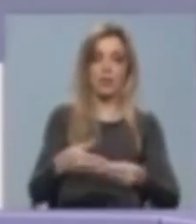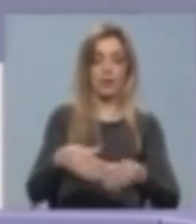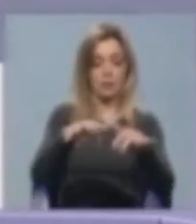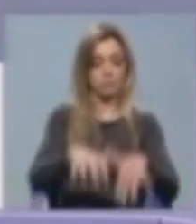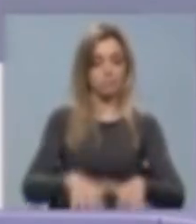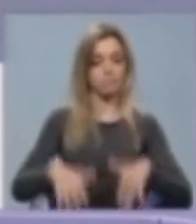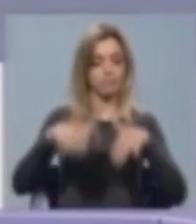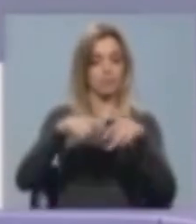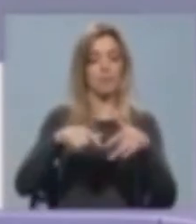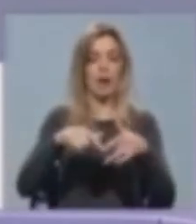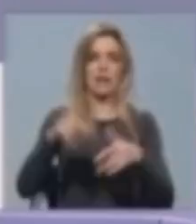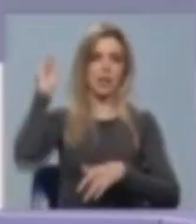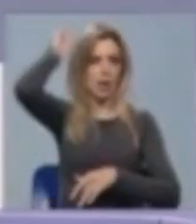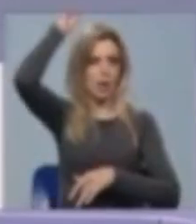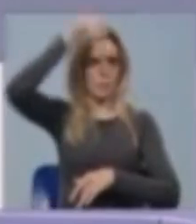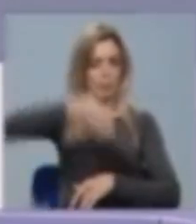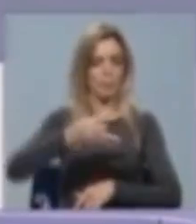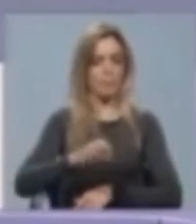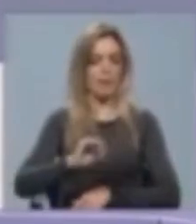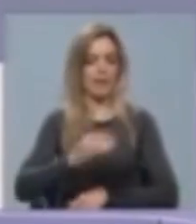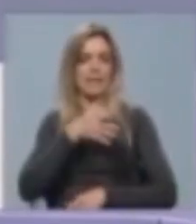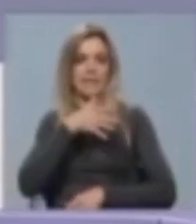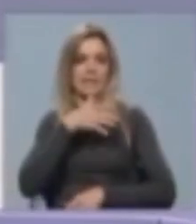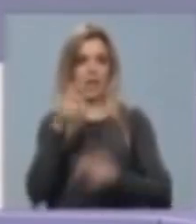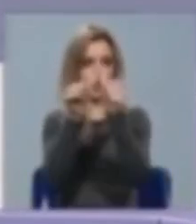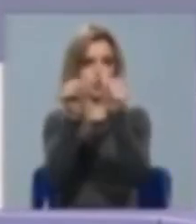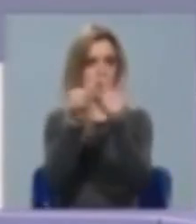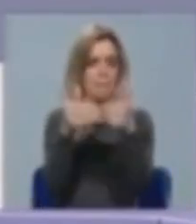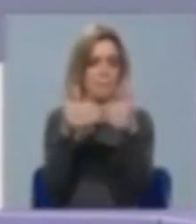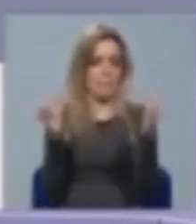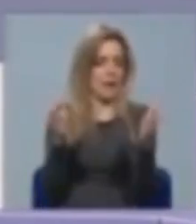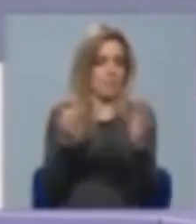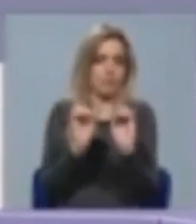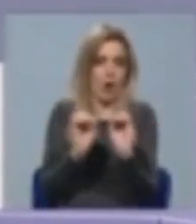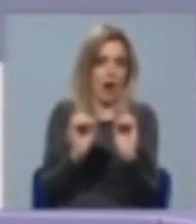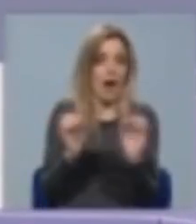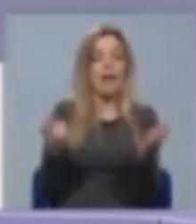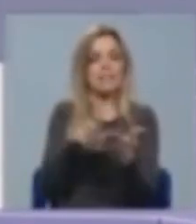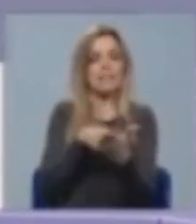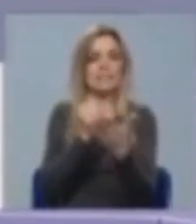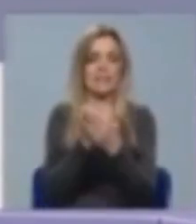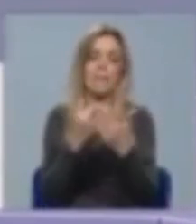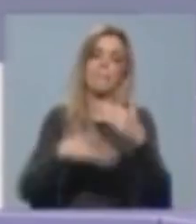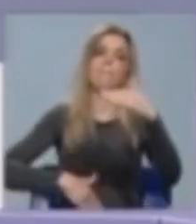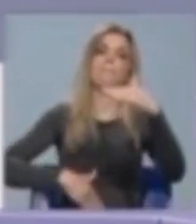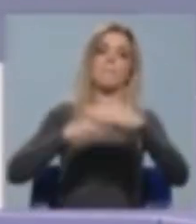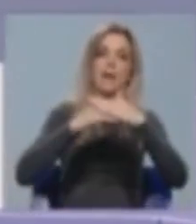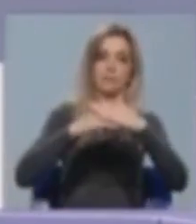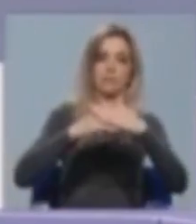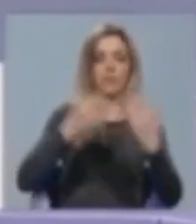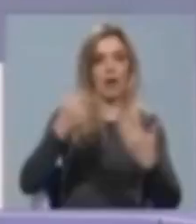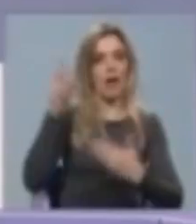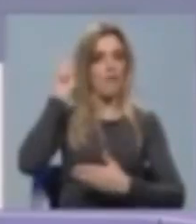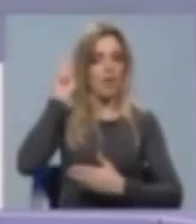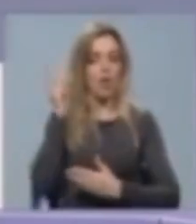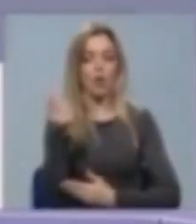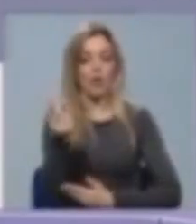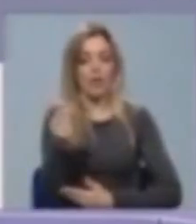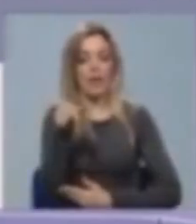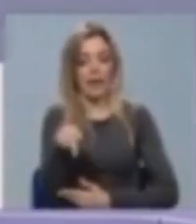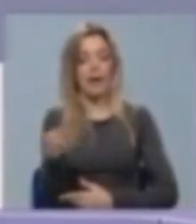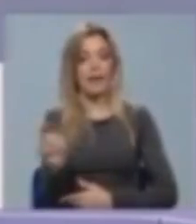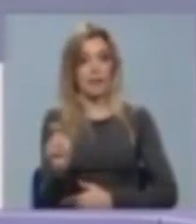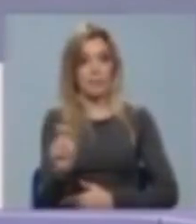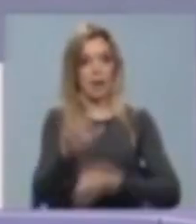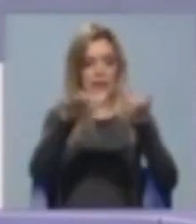não há sistemas em aberto, isto é, haverá sempre um plafond financeiro. Carlos César adianta que ainda este mês a Assembleia da República